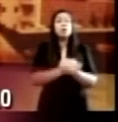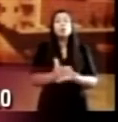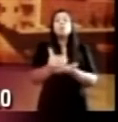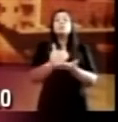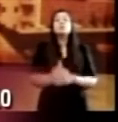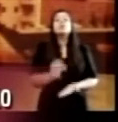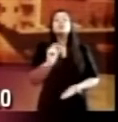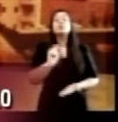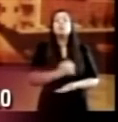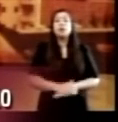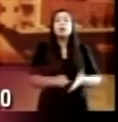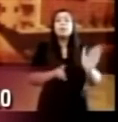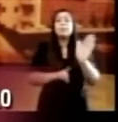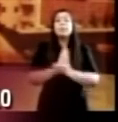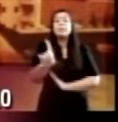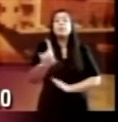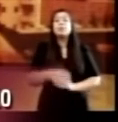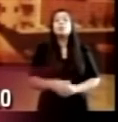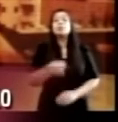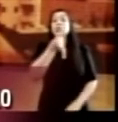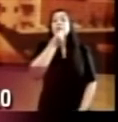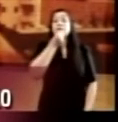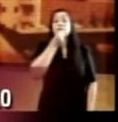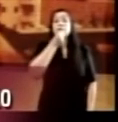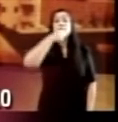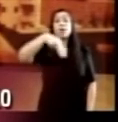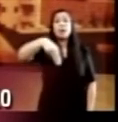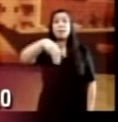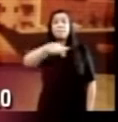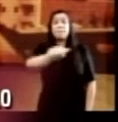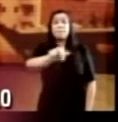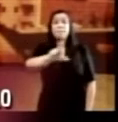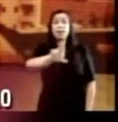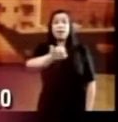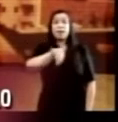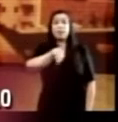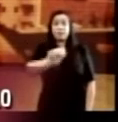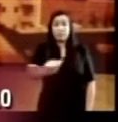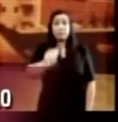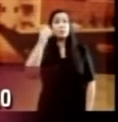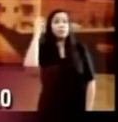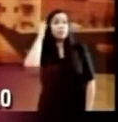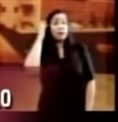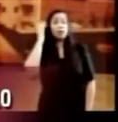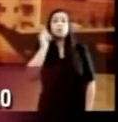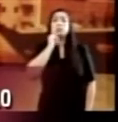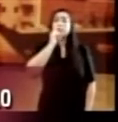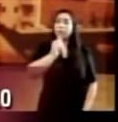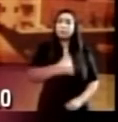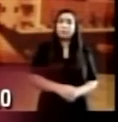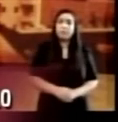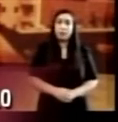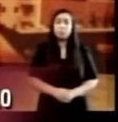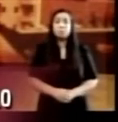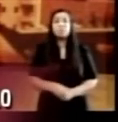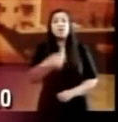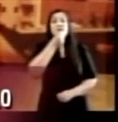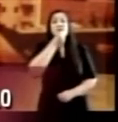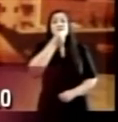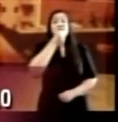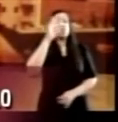então, com a pergunta da jornalista Madeline Boer, da Rádio CBN. Ela diz: na coletiva